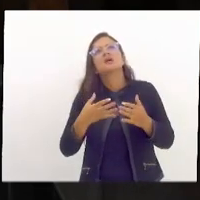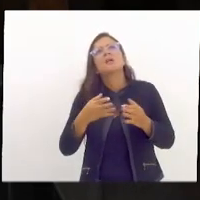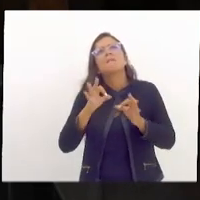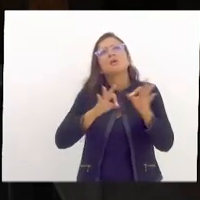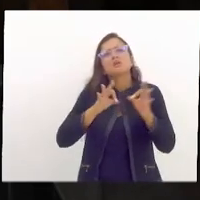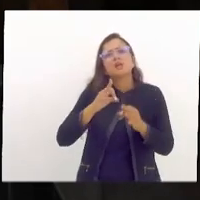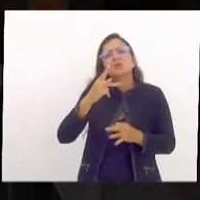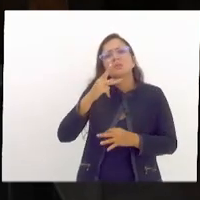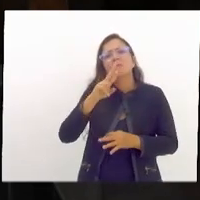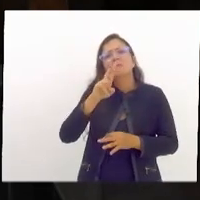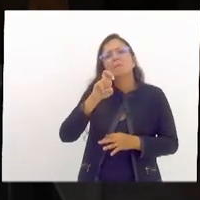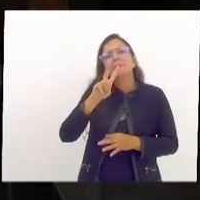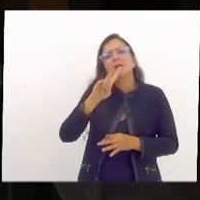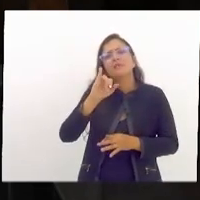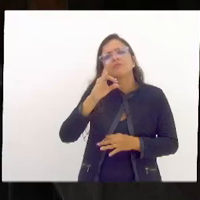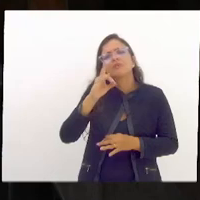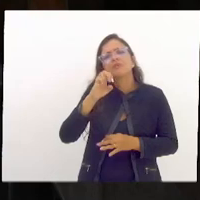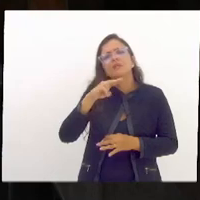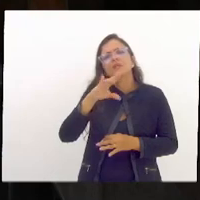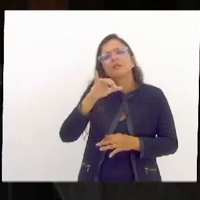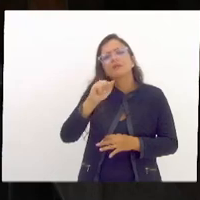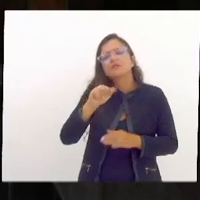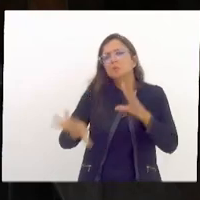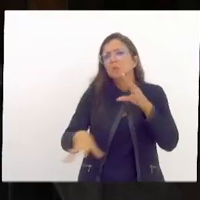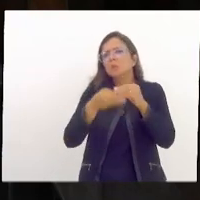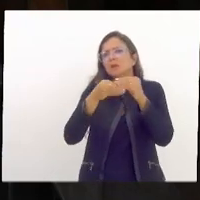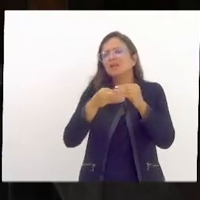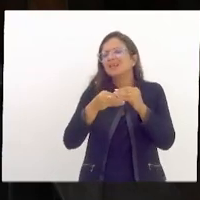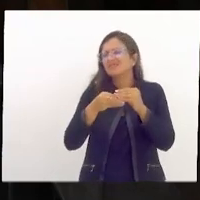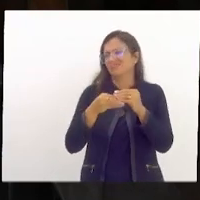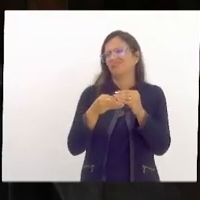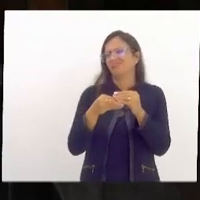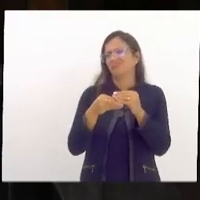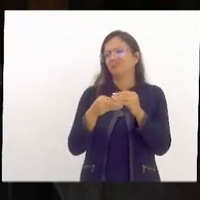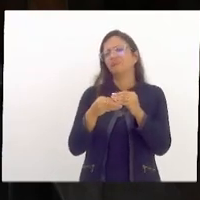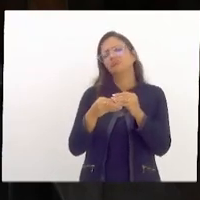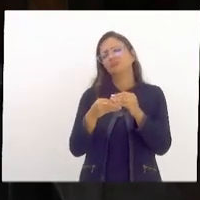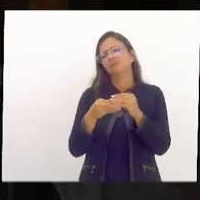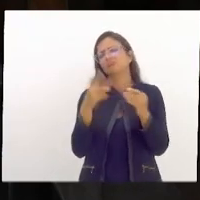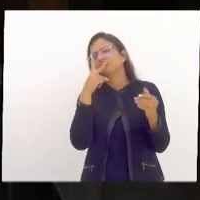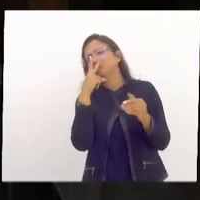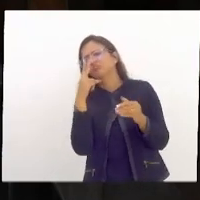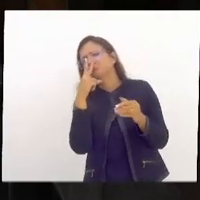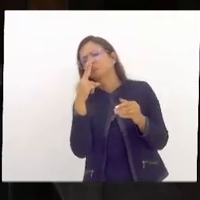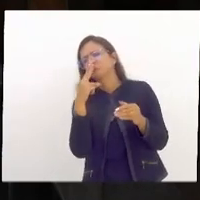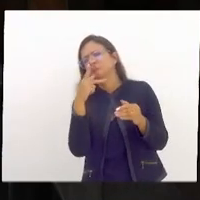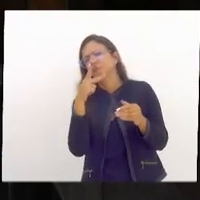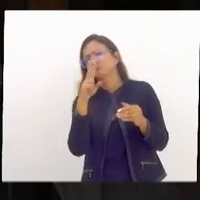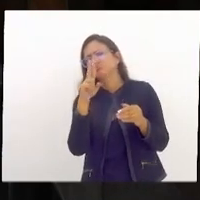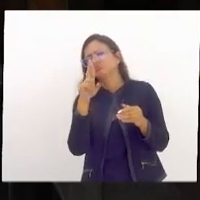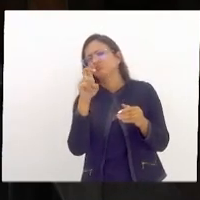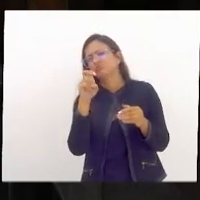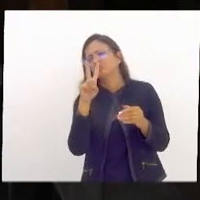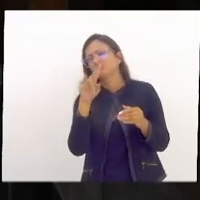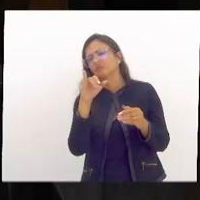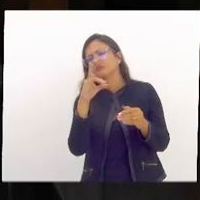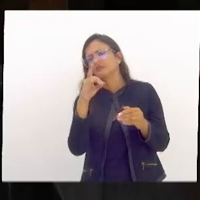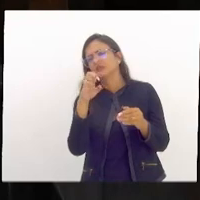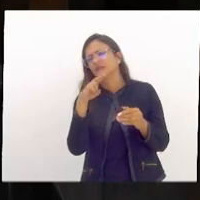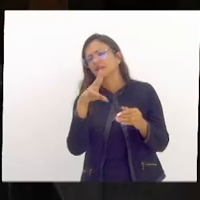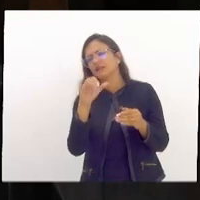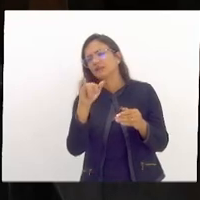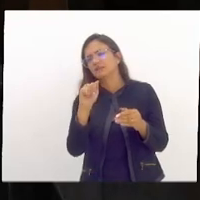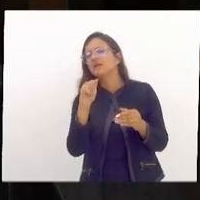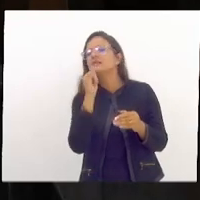suplementar. Ou seja, dá a entender que é uma previdência que venha se somar a outra